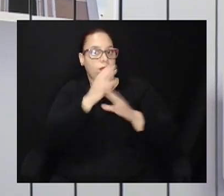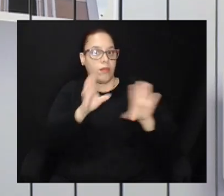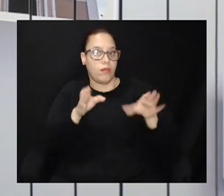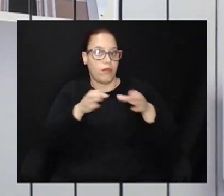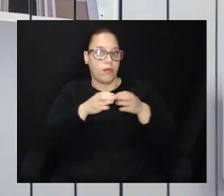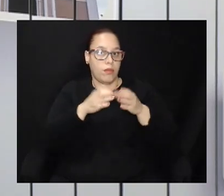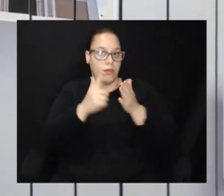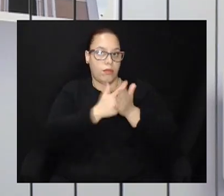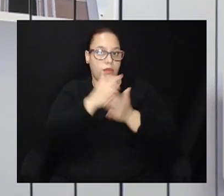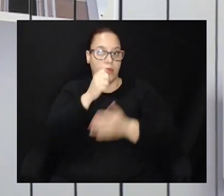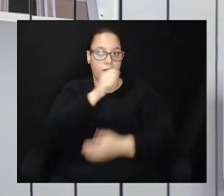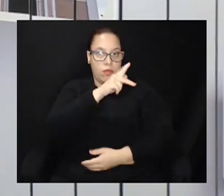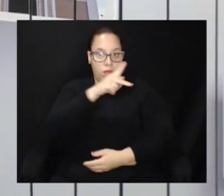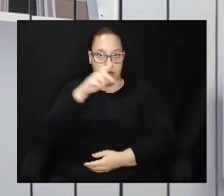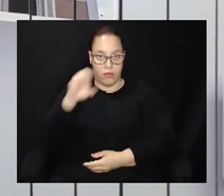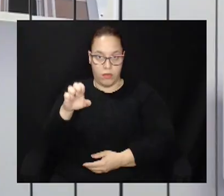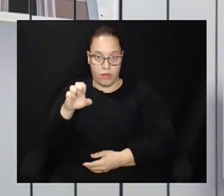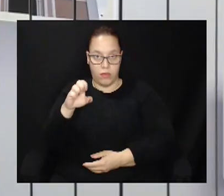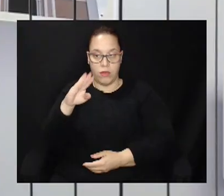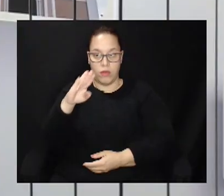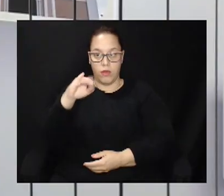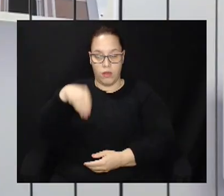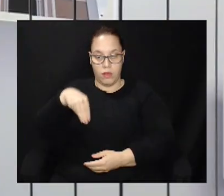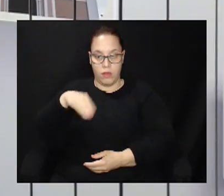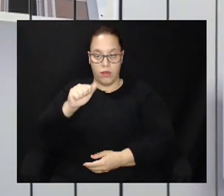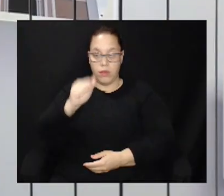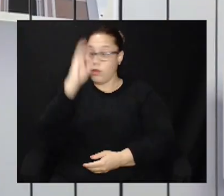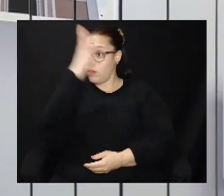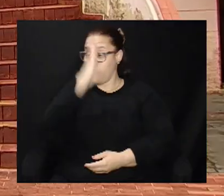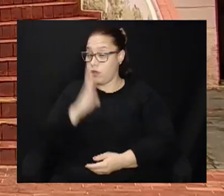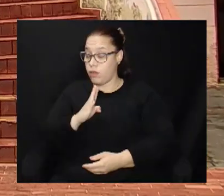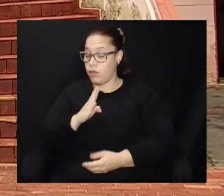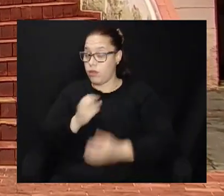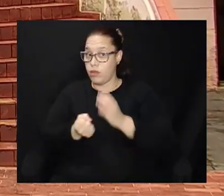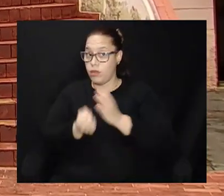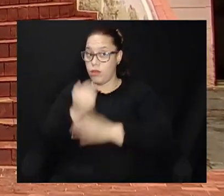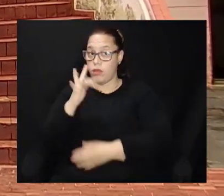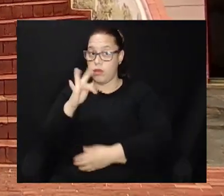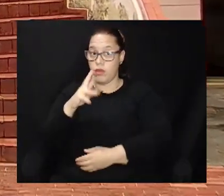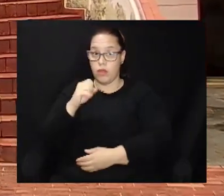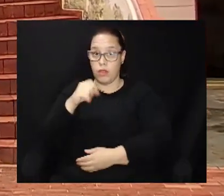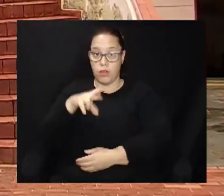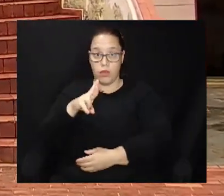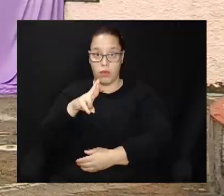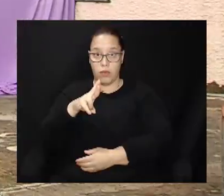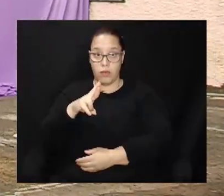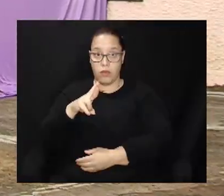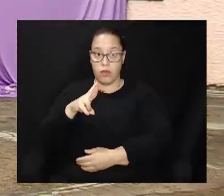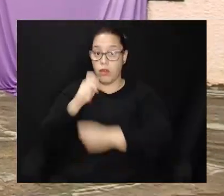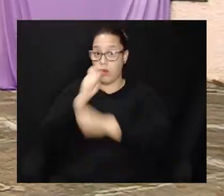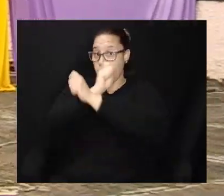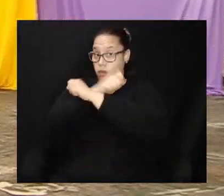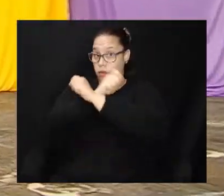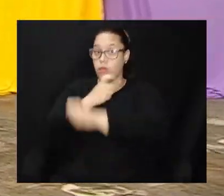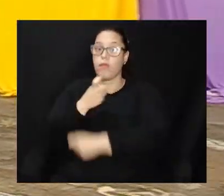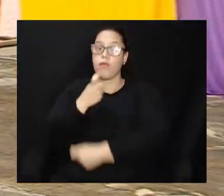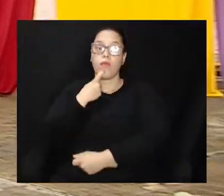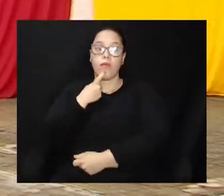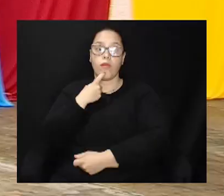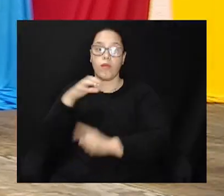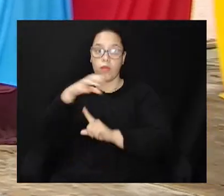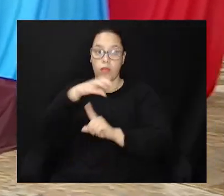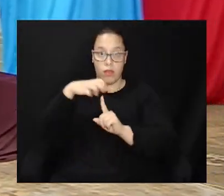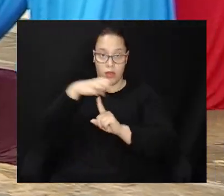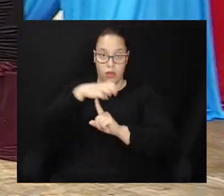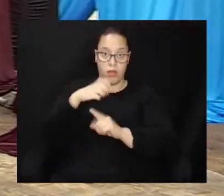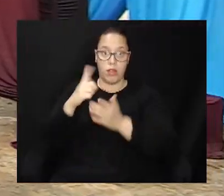dos biomas brasileiros, desenvolvida pela Fundação Educar. A PUC Campinas realizou a feira literária no